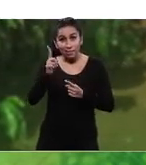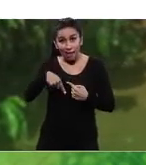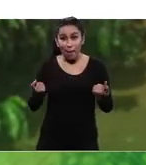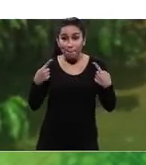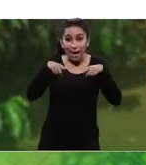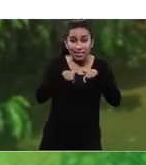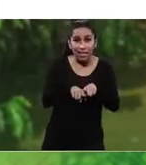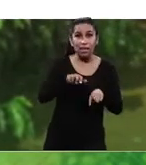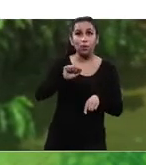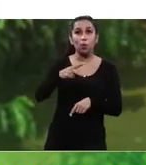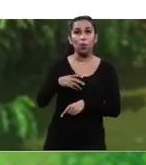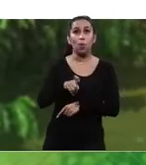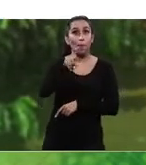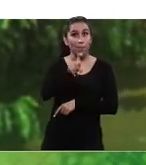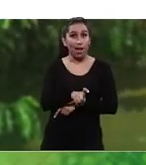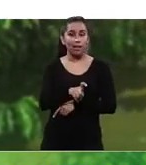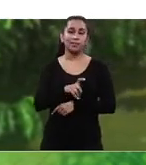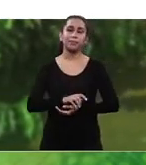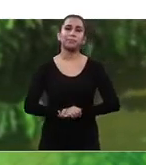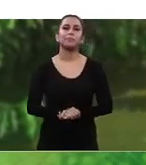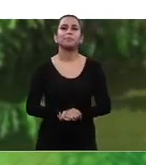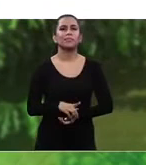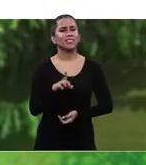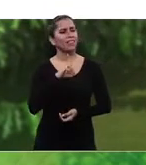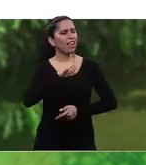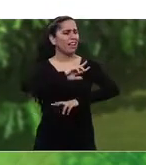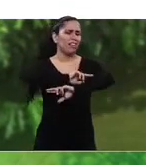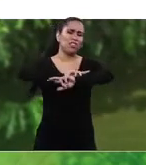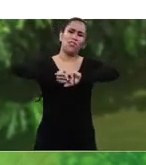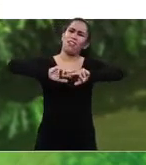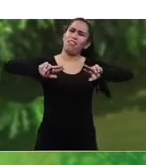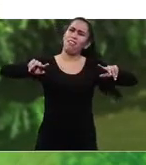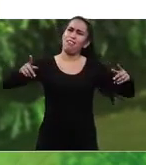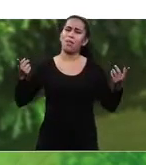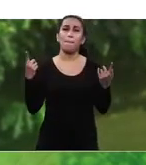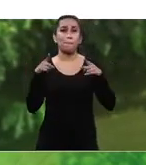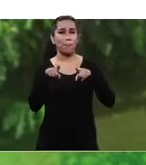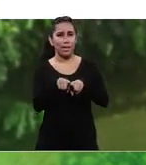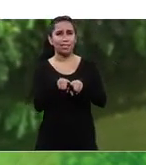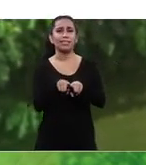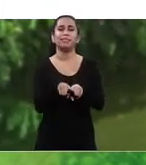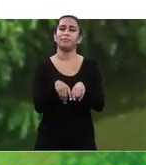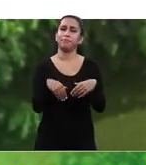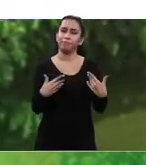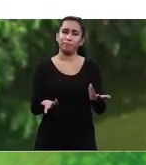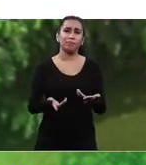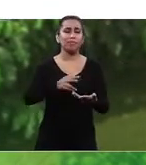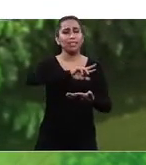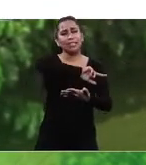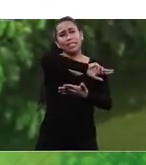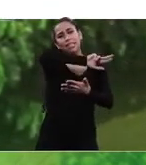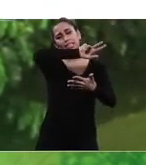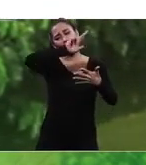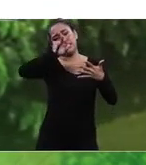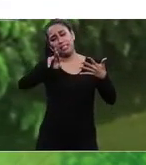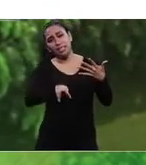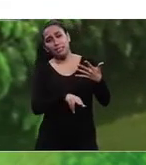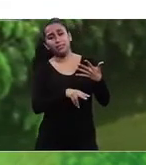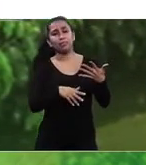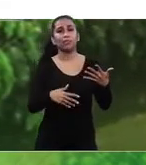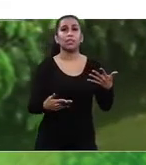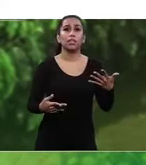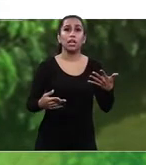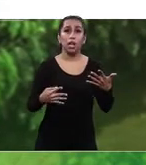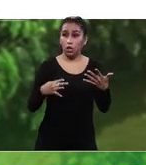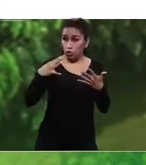esforço. E temos uma série de parcerias aí entre as várias parceiras. Todas essas instituições que estão